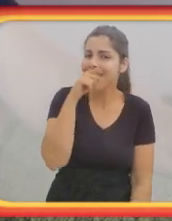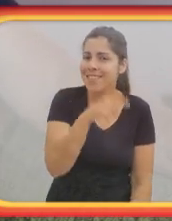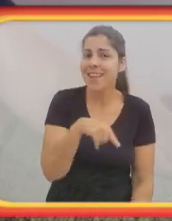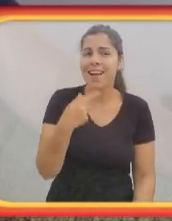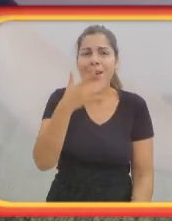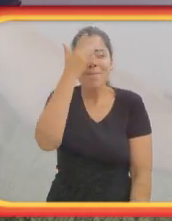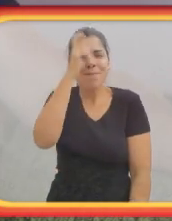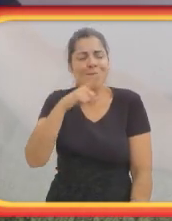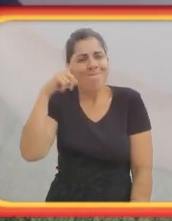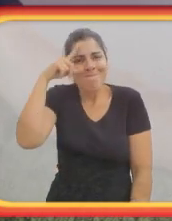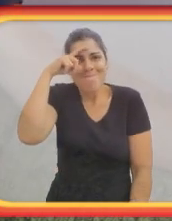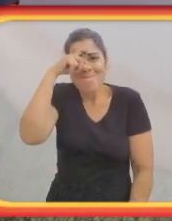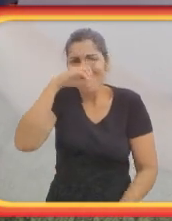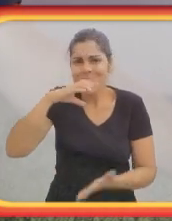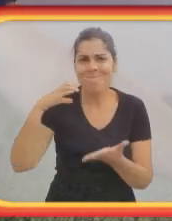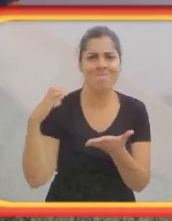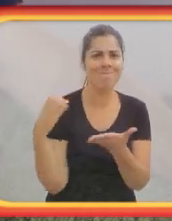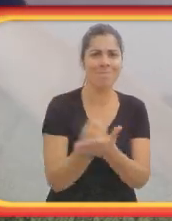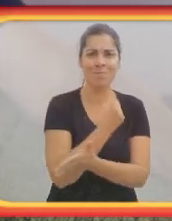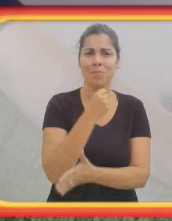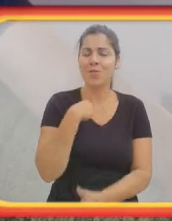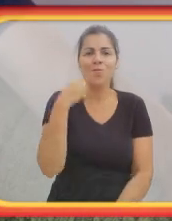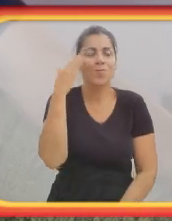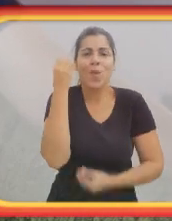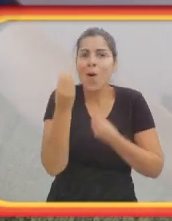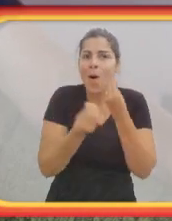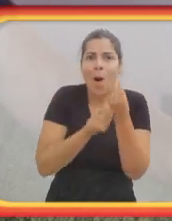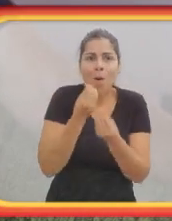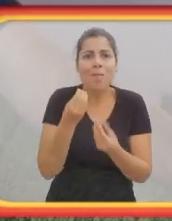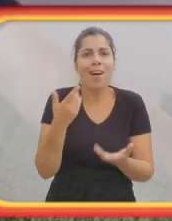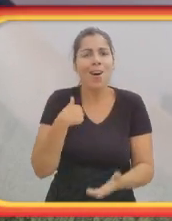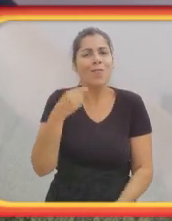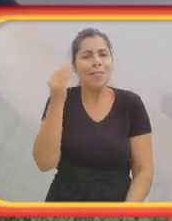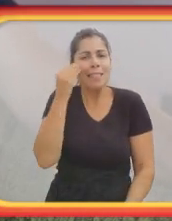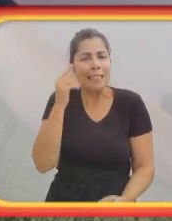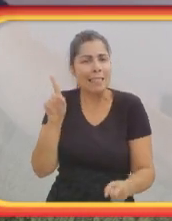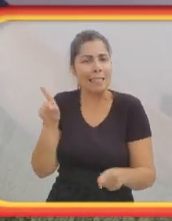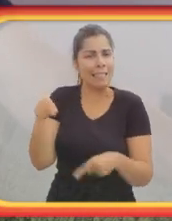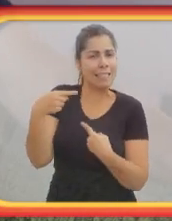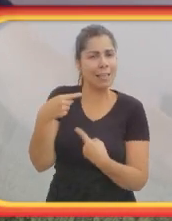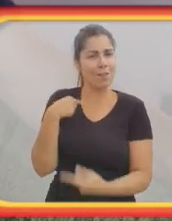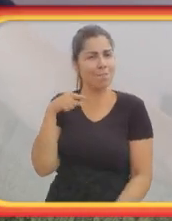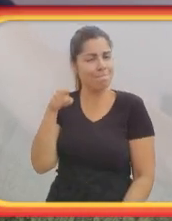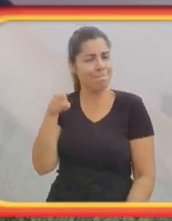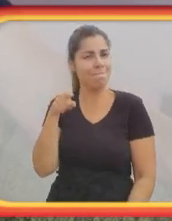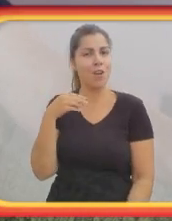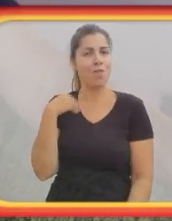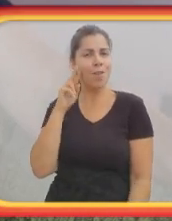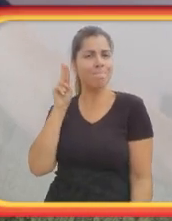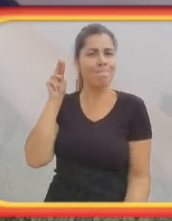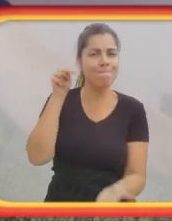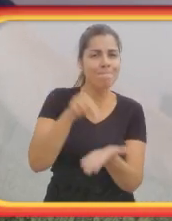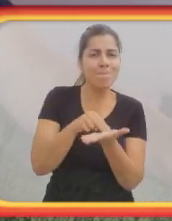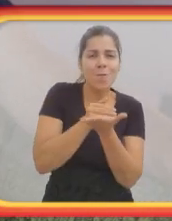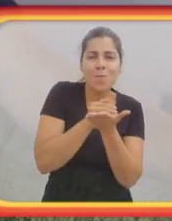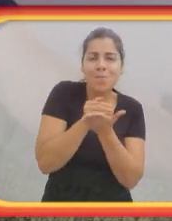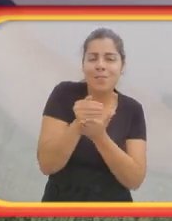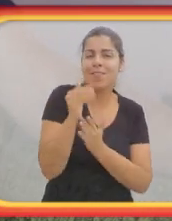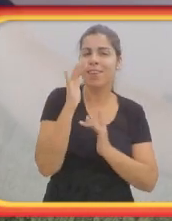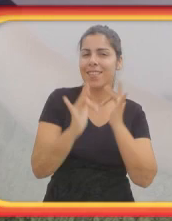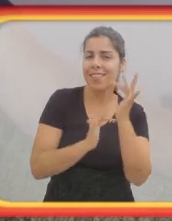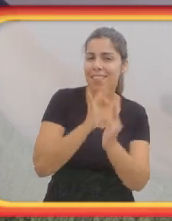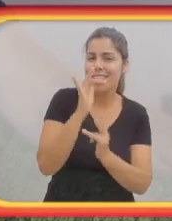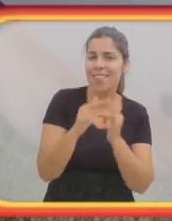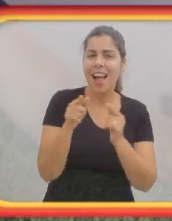E cismou que eu tinha que conhecer ela, que era difícil conquistar, não sei o quê, papapá. Eu fiz um desafio com ele e fui lá e